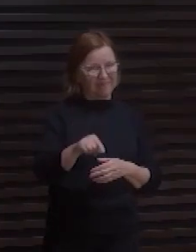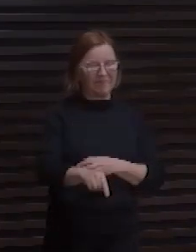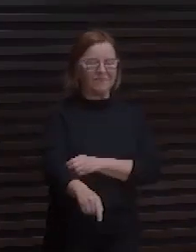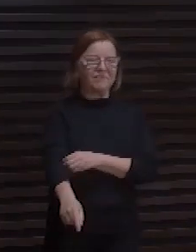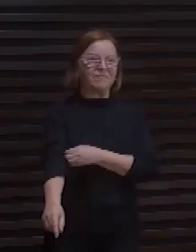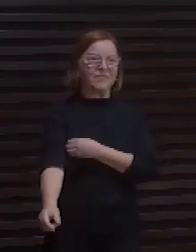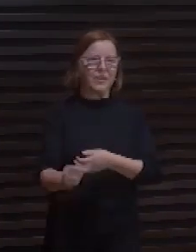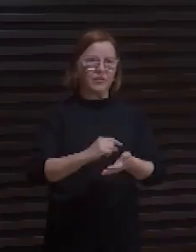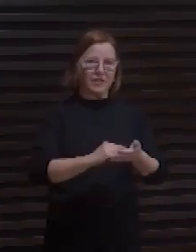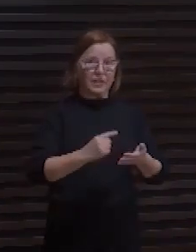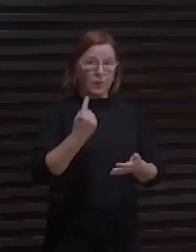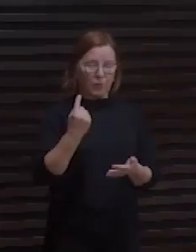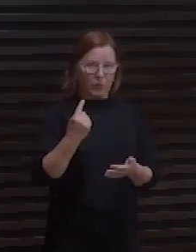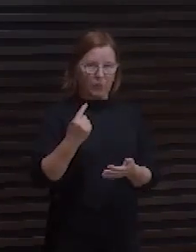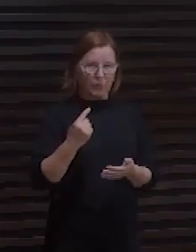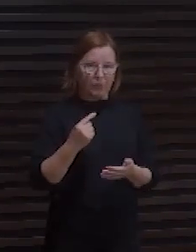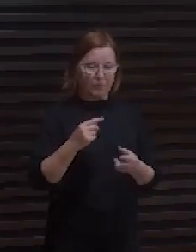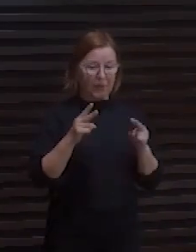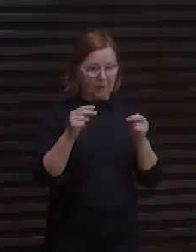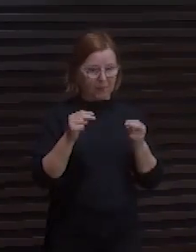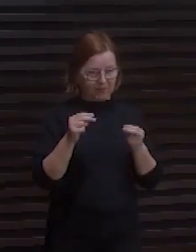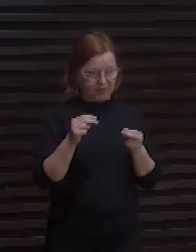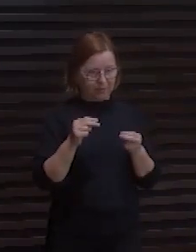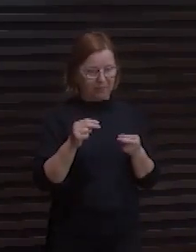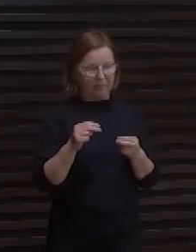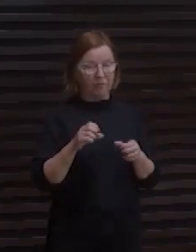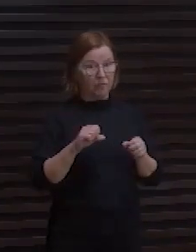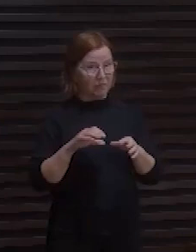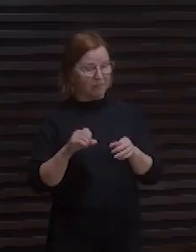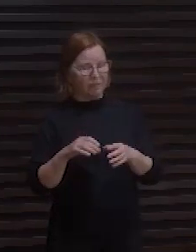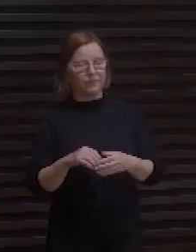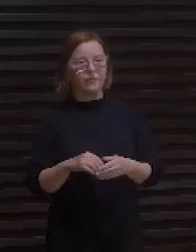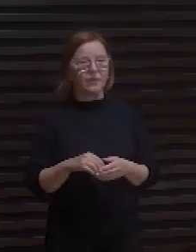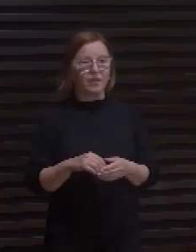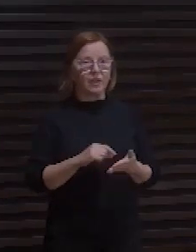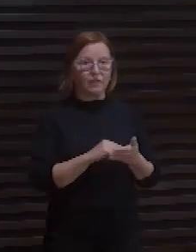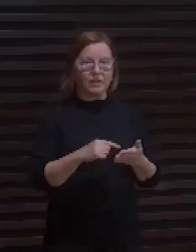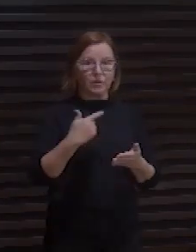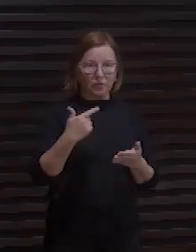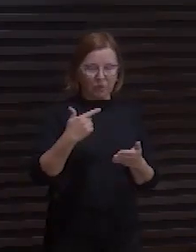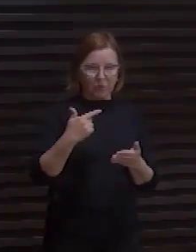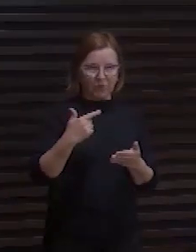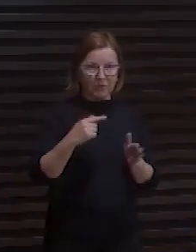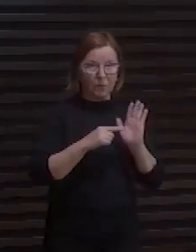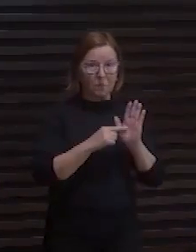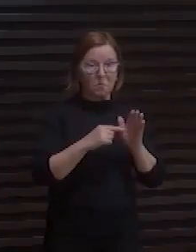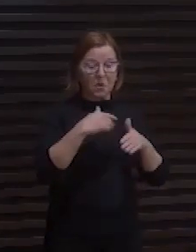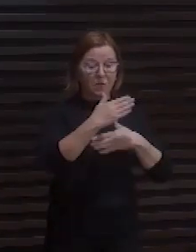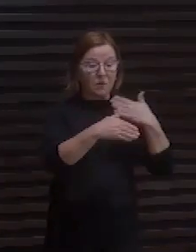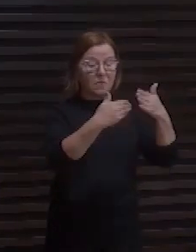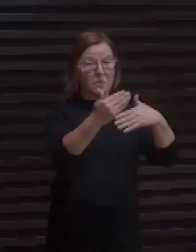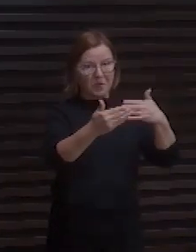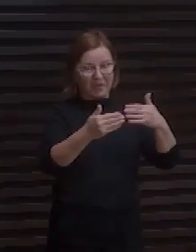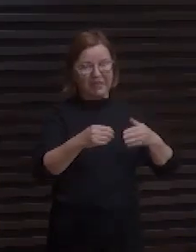No versículo 1 vemos um princípio. No versículo 2 vemos o processo para que esse princípio seja obedecido